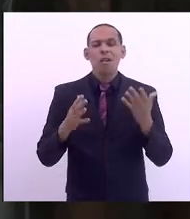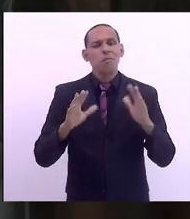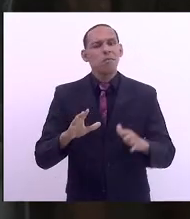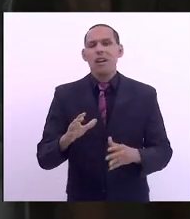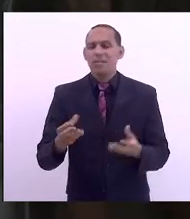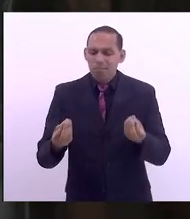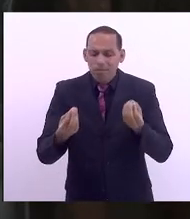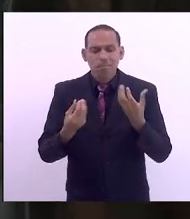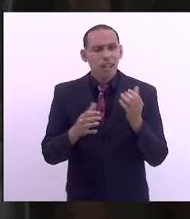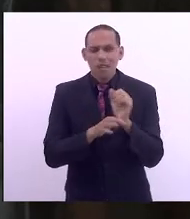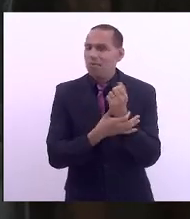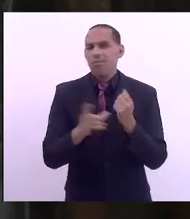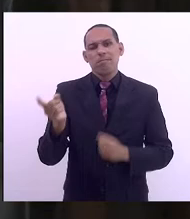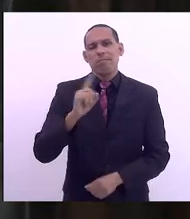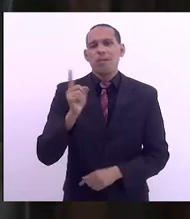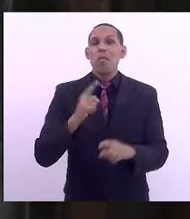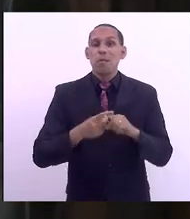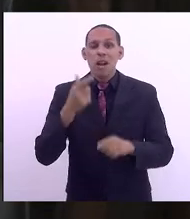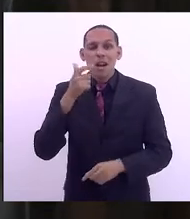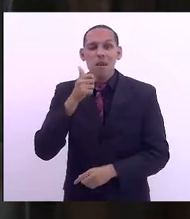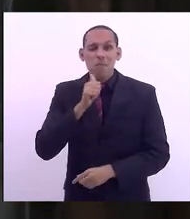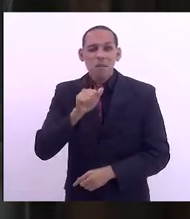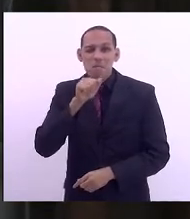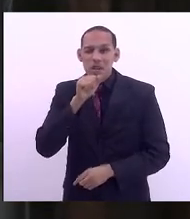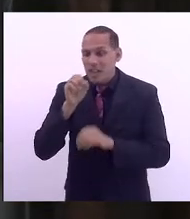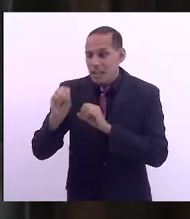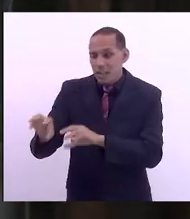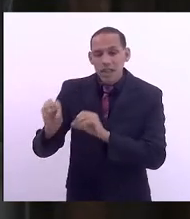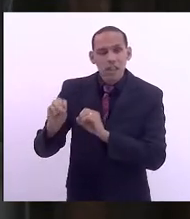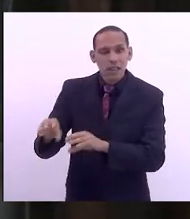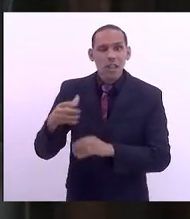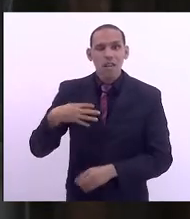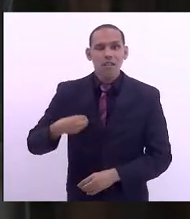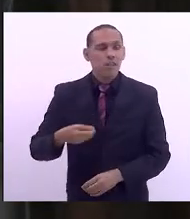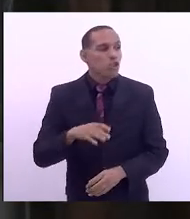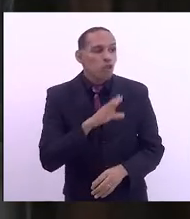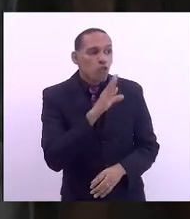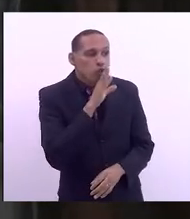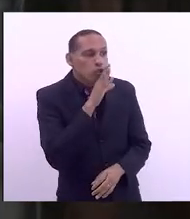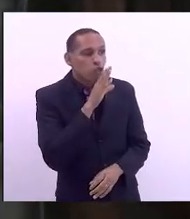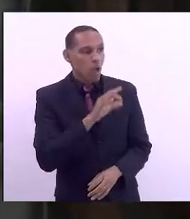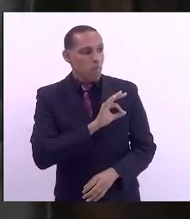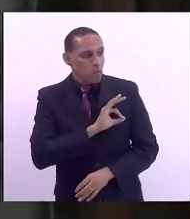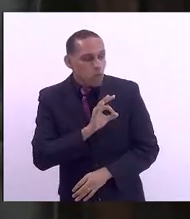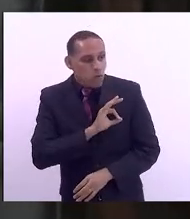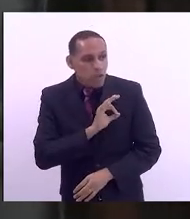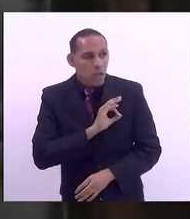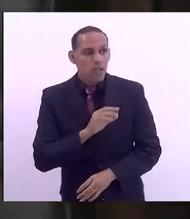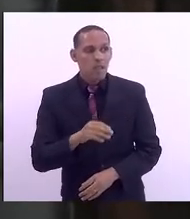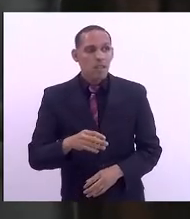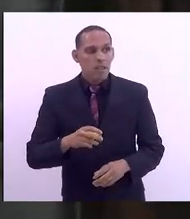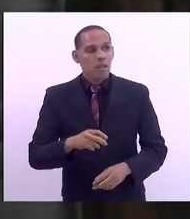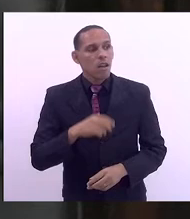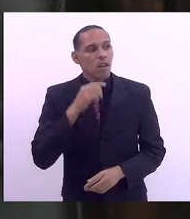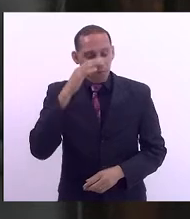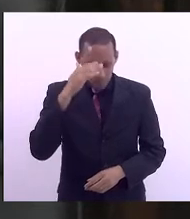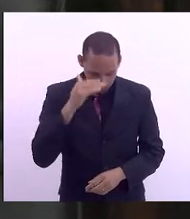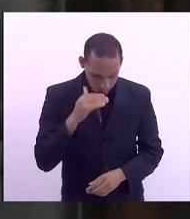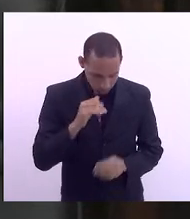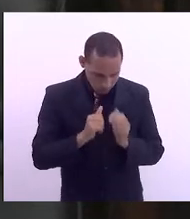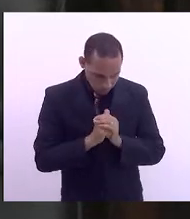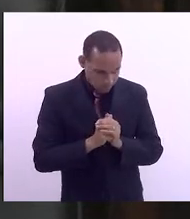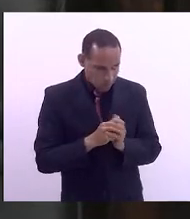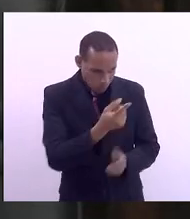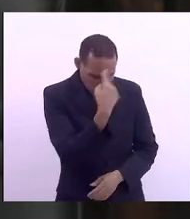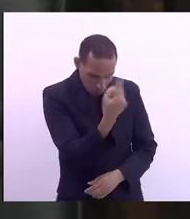não causa. Porque uma mãe ensina ao seu filho, fala baixo com a polícia, abaixa a cabeça, se ele te